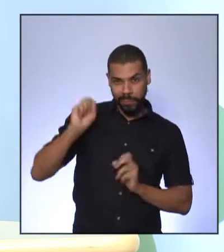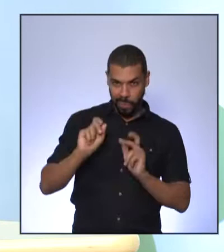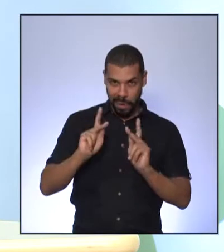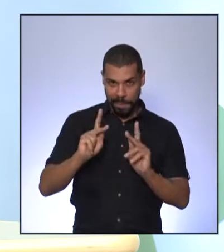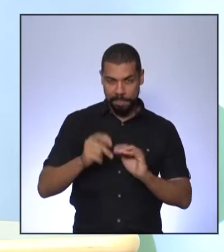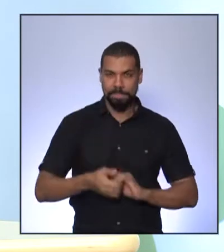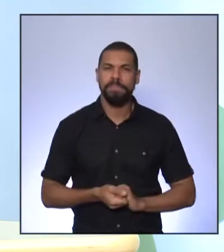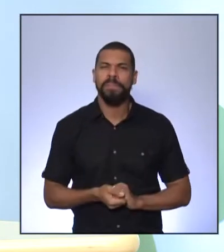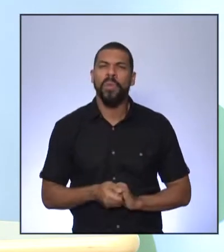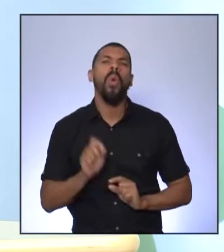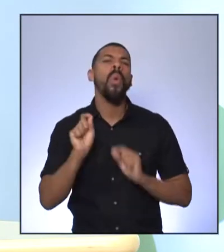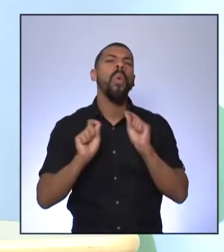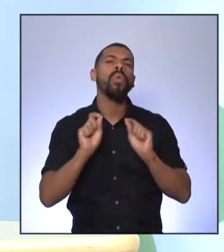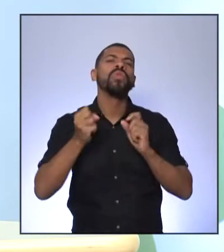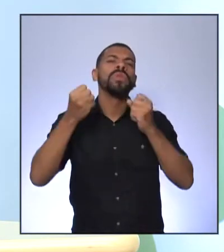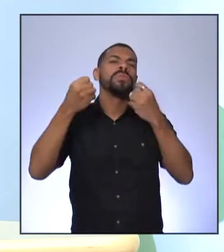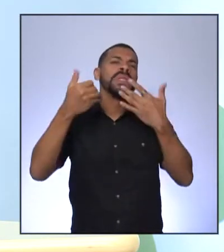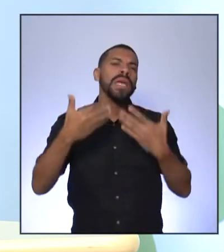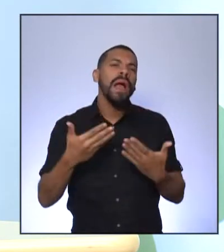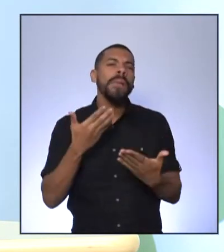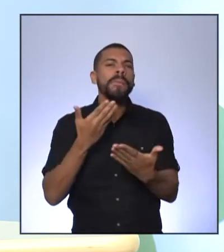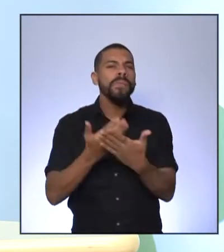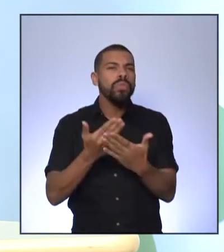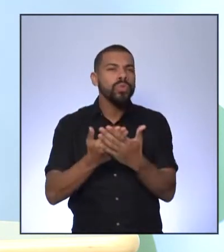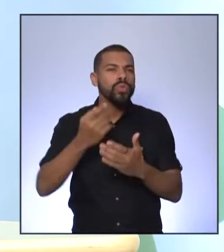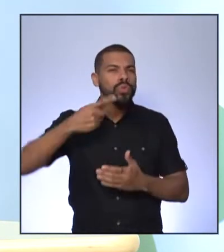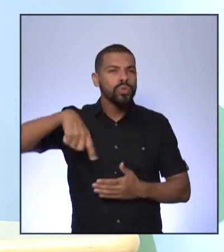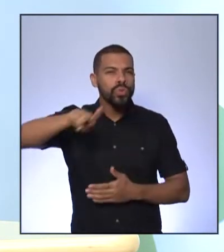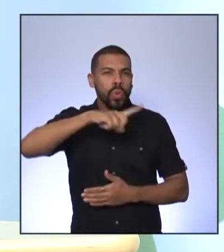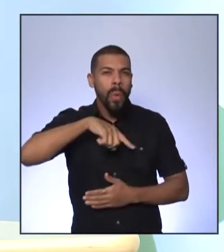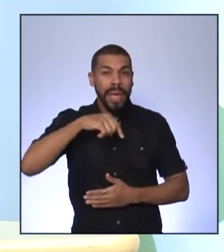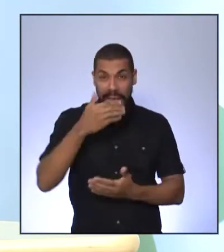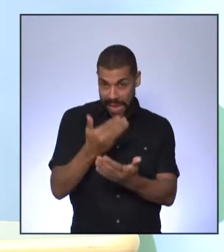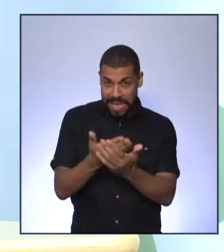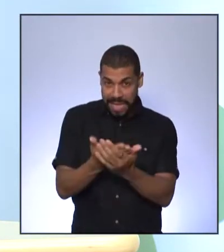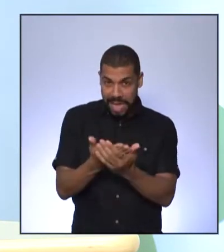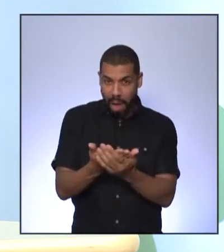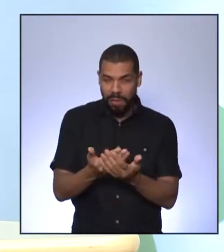passada. O que a gente falou? A gente falou, pessoal, que essas